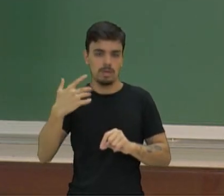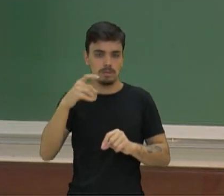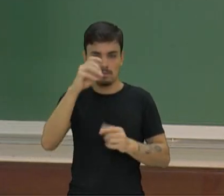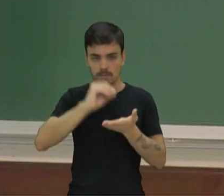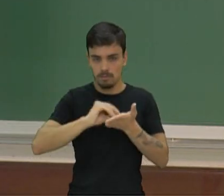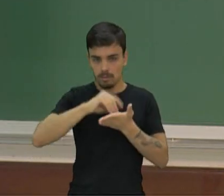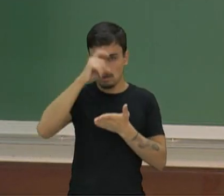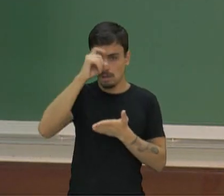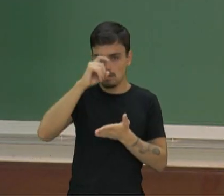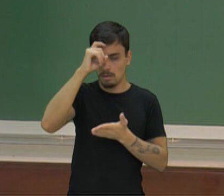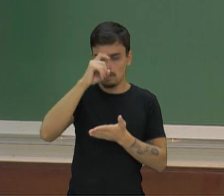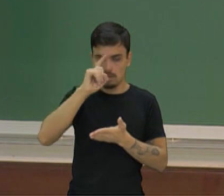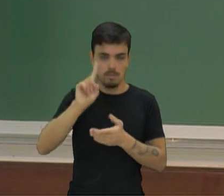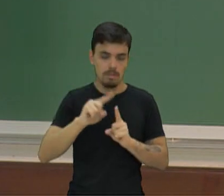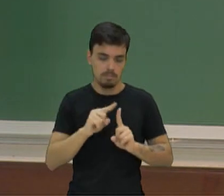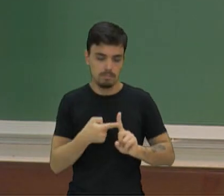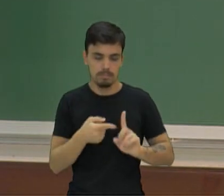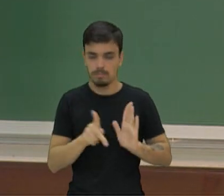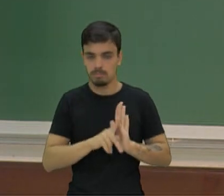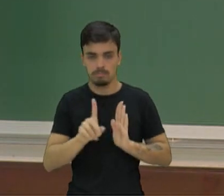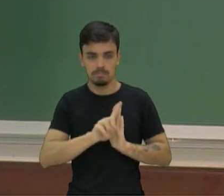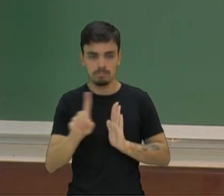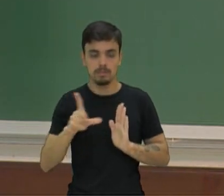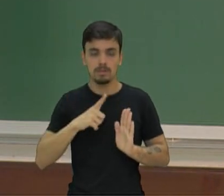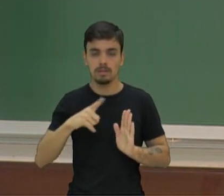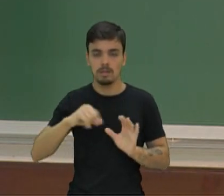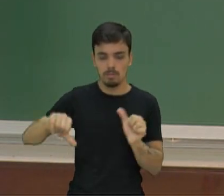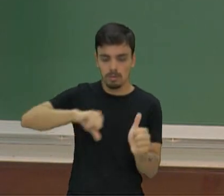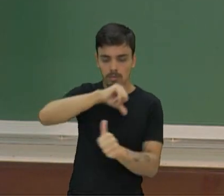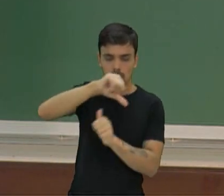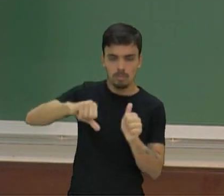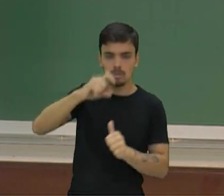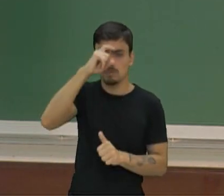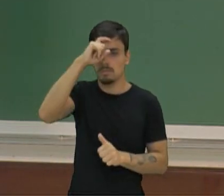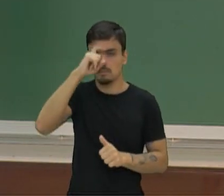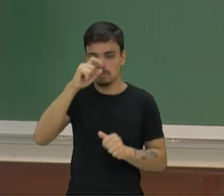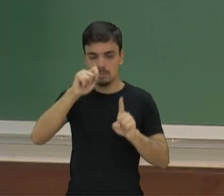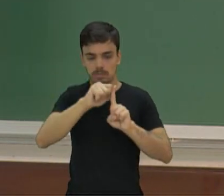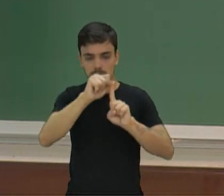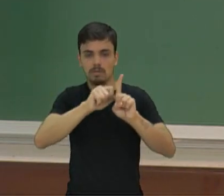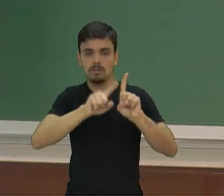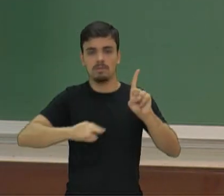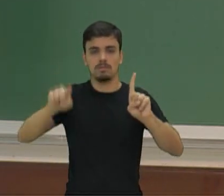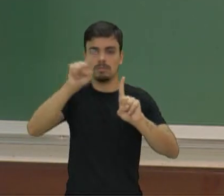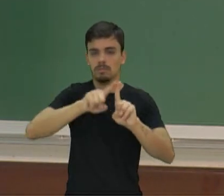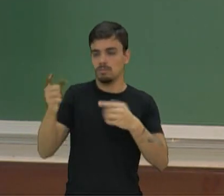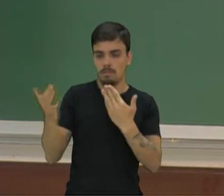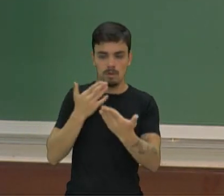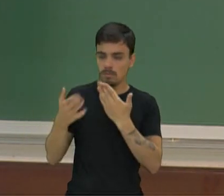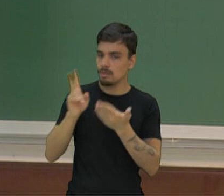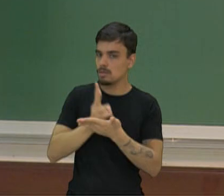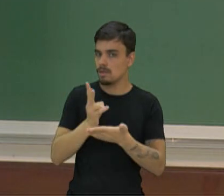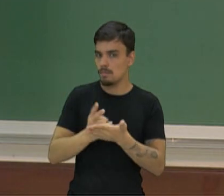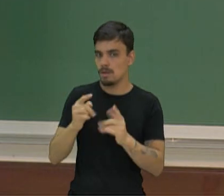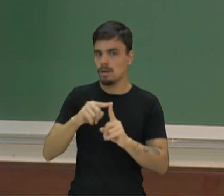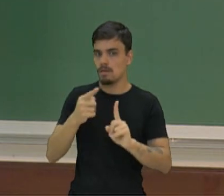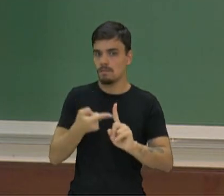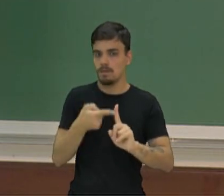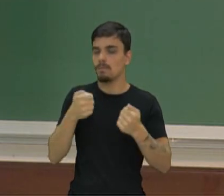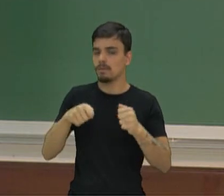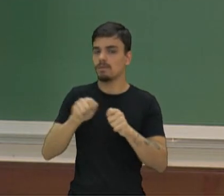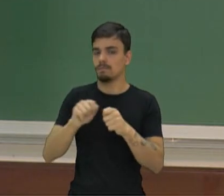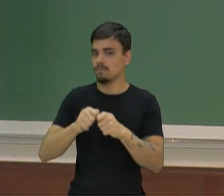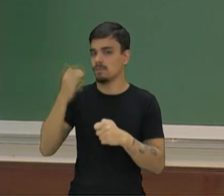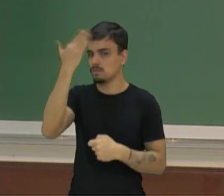que altere, né, o ciclo menstrual, altere a menstruação, também não pode ser confundido com gravidez. O certo mesmo é fazer